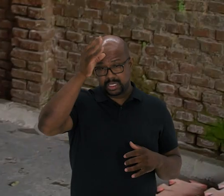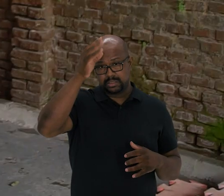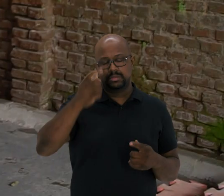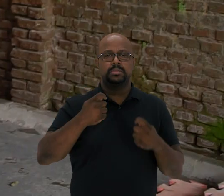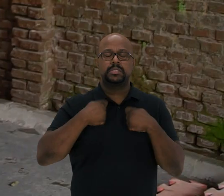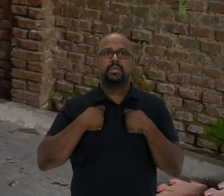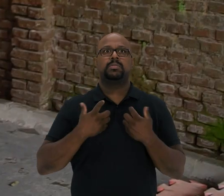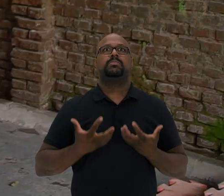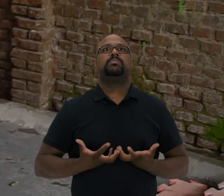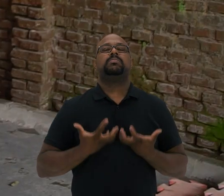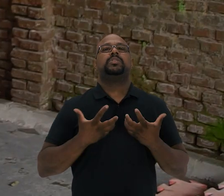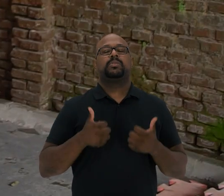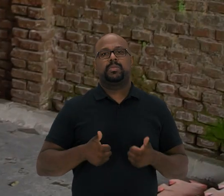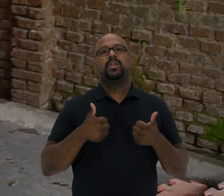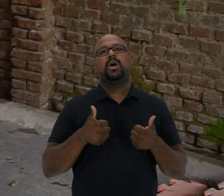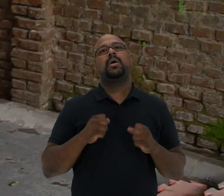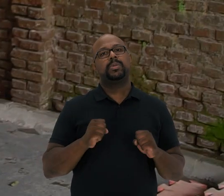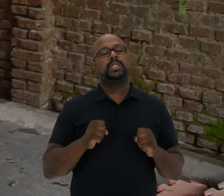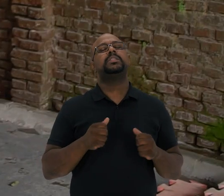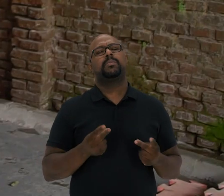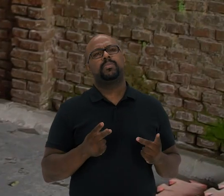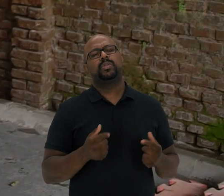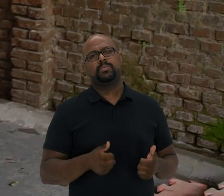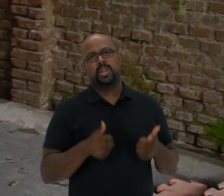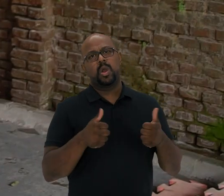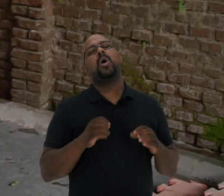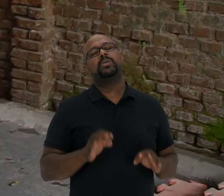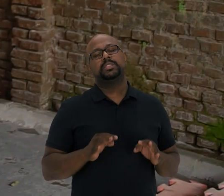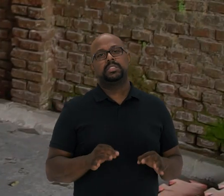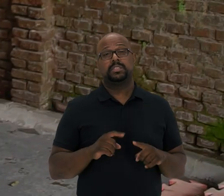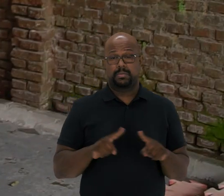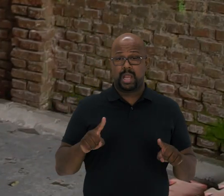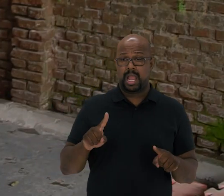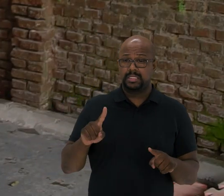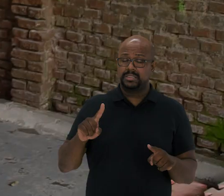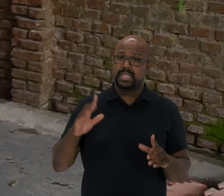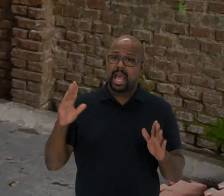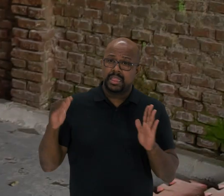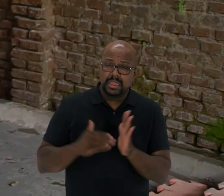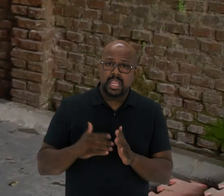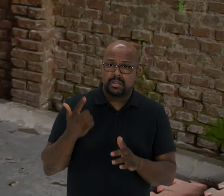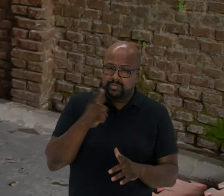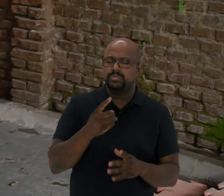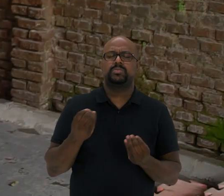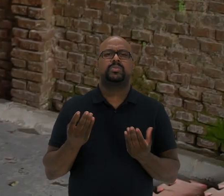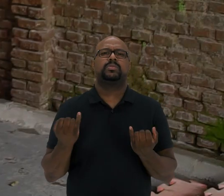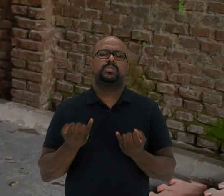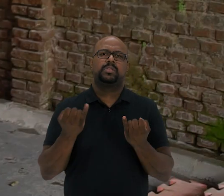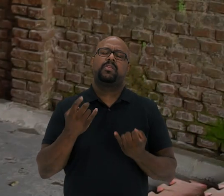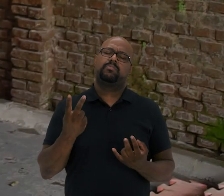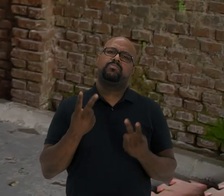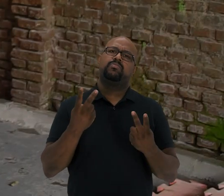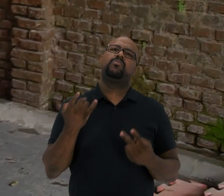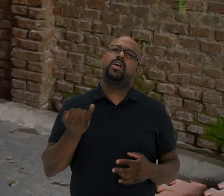isso tudo dá uma sobrevida. Isso melhora. Poderia ser muito melhor, com certeza, mas até onde foi de grande